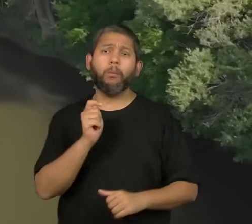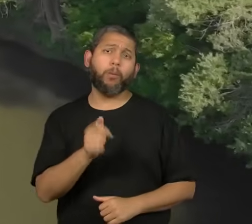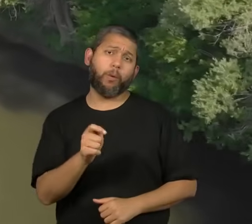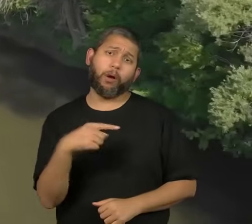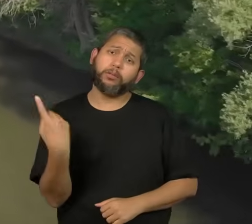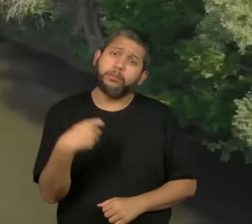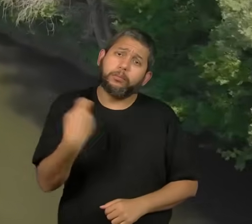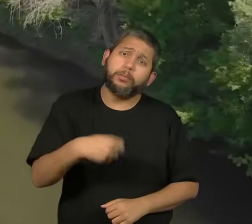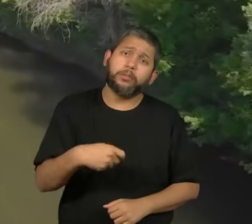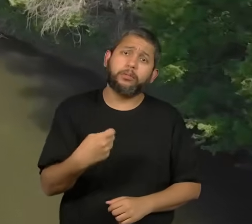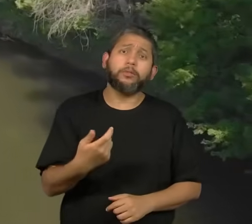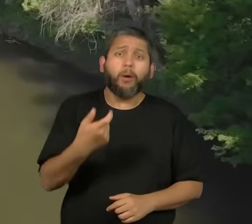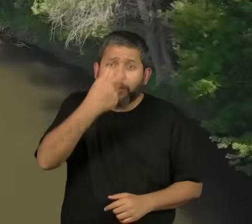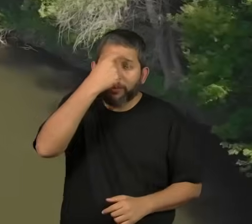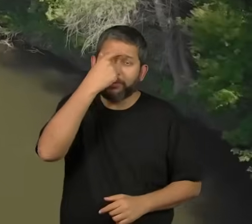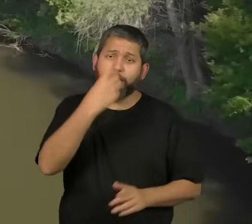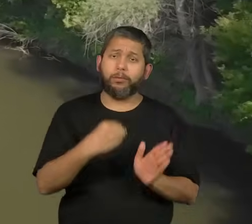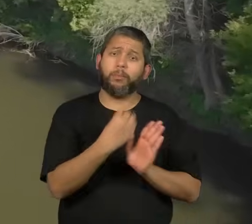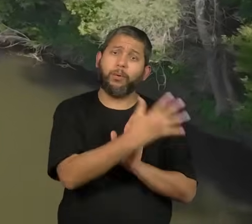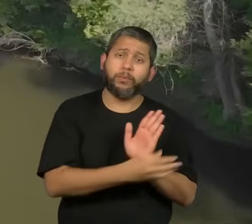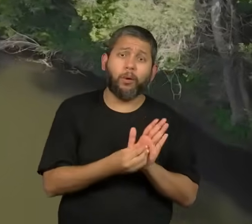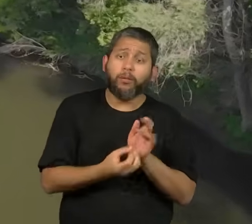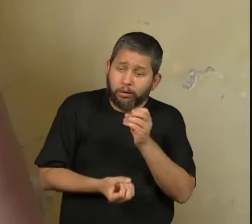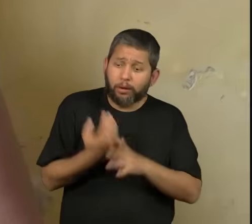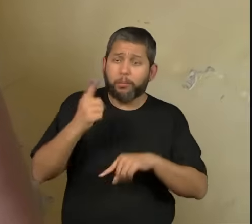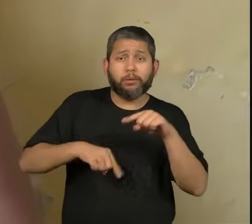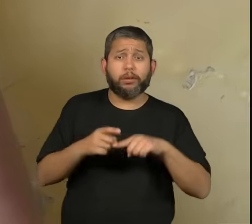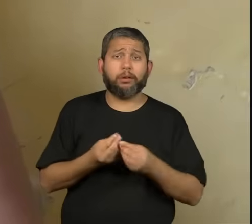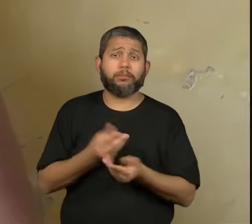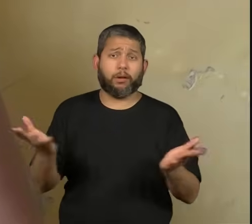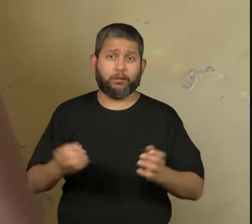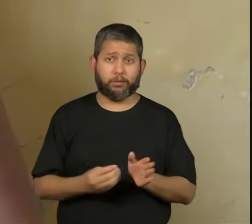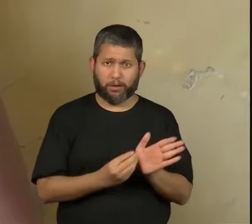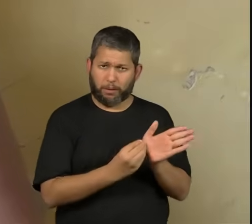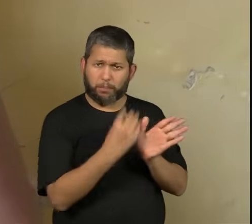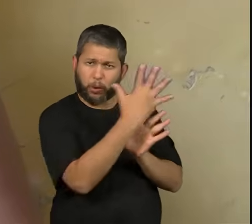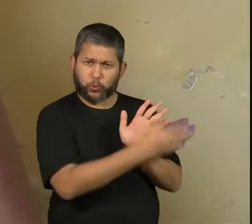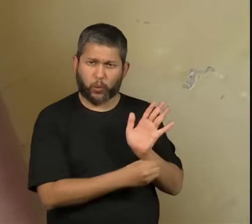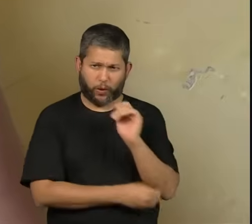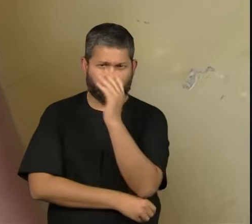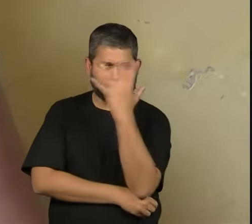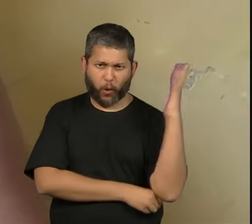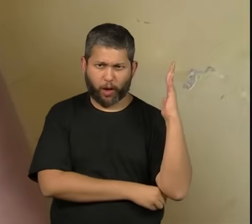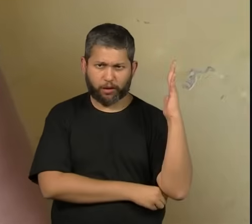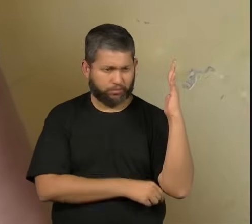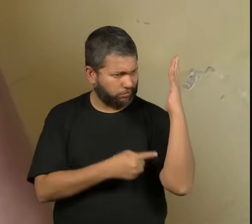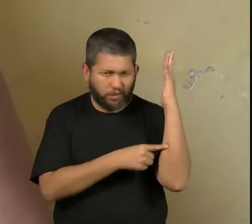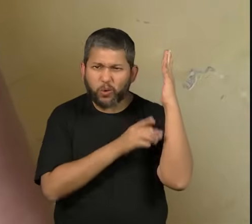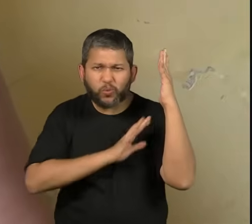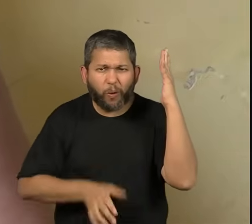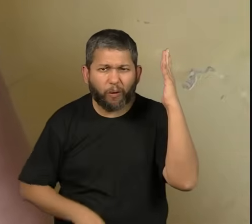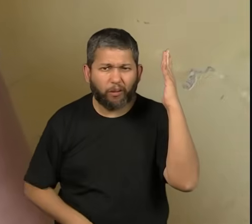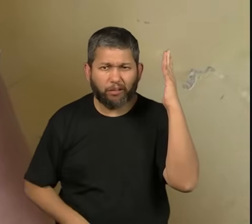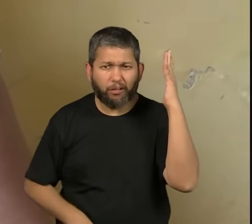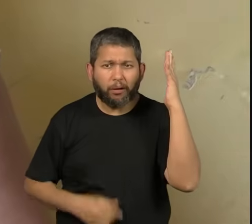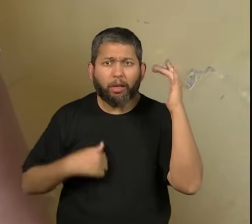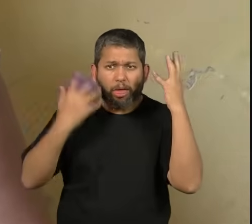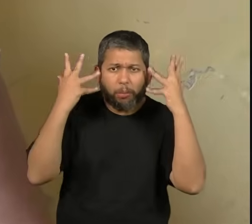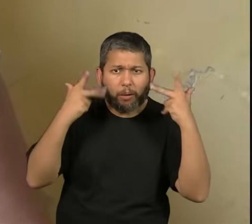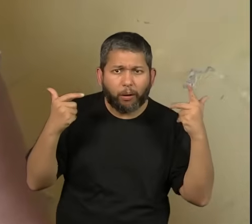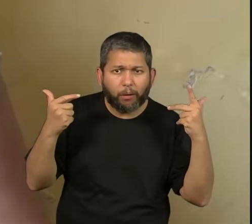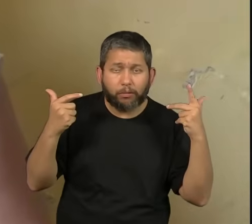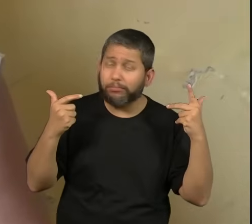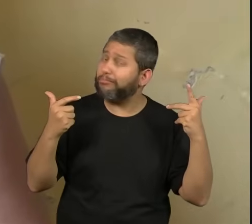meio de um material que ele seja cultural, porque a Amazônia, ela não é só floresta, ela não é só planta, bicho e pessoas,